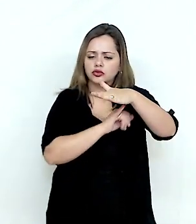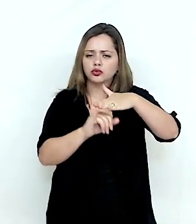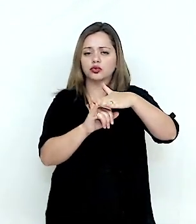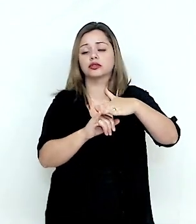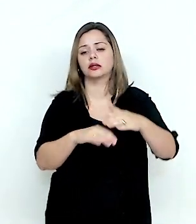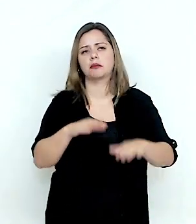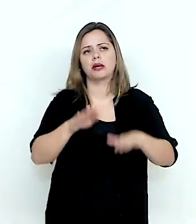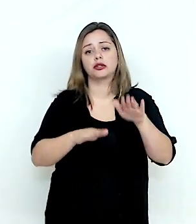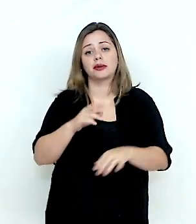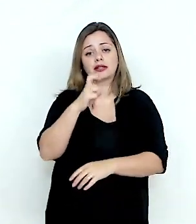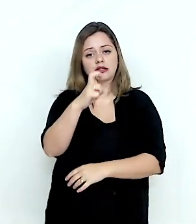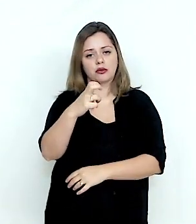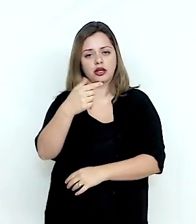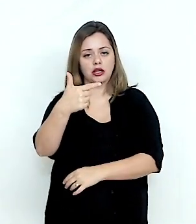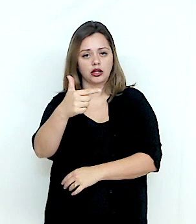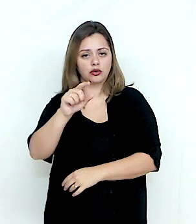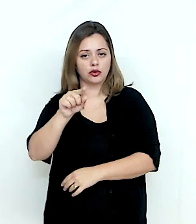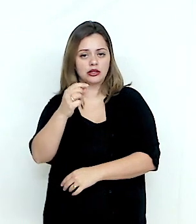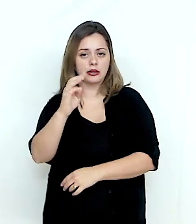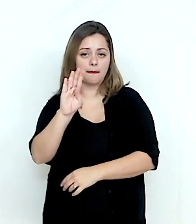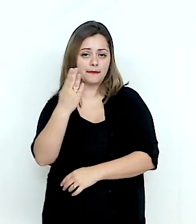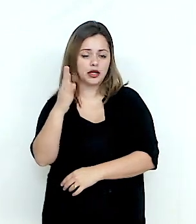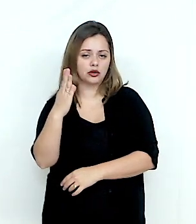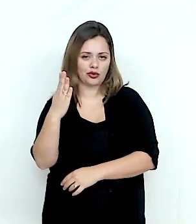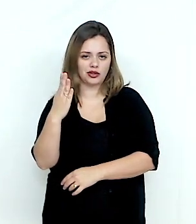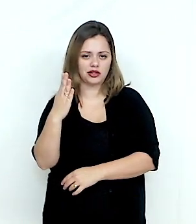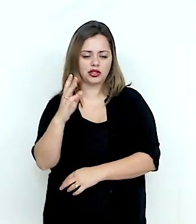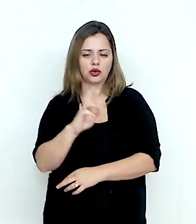52 bilhões de dólares a serem